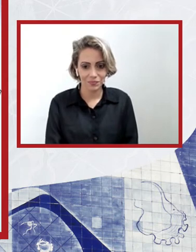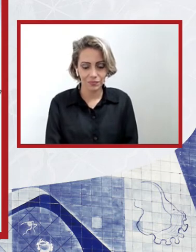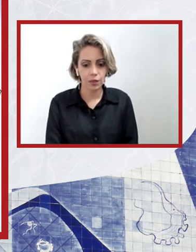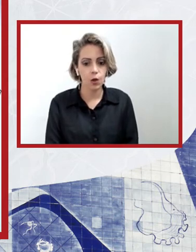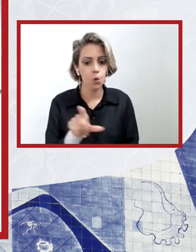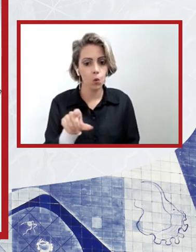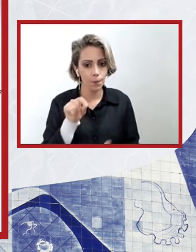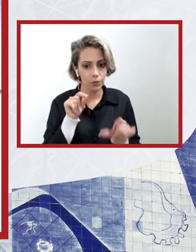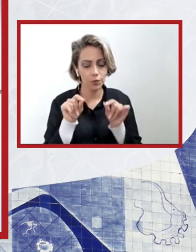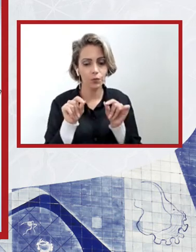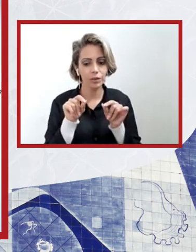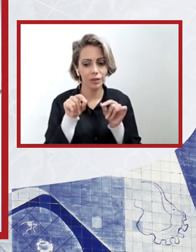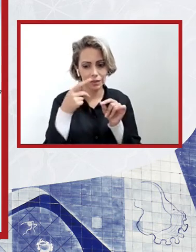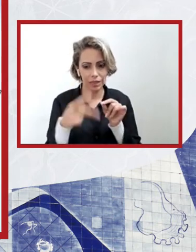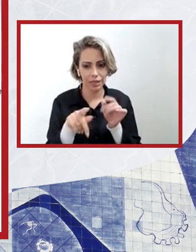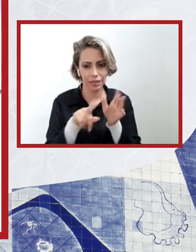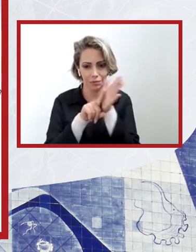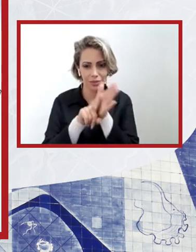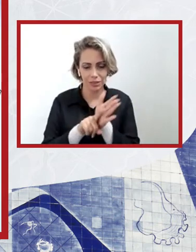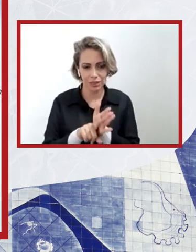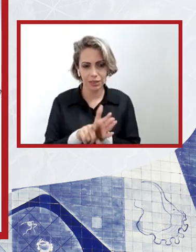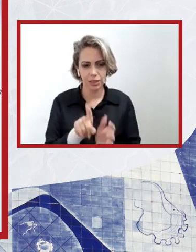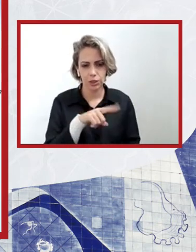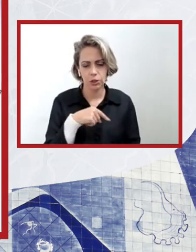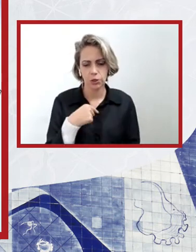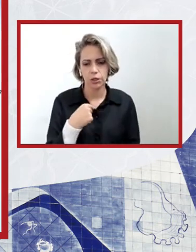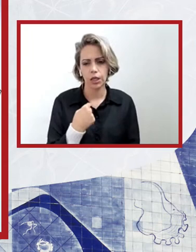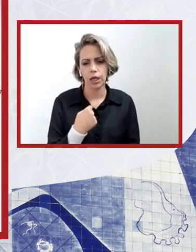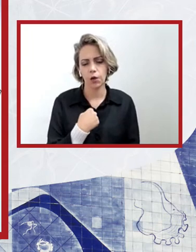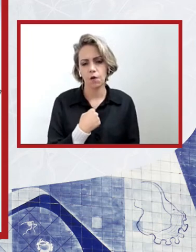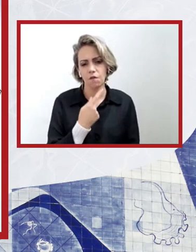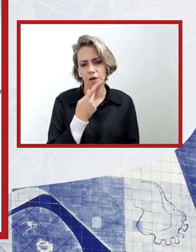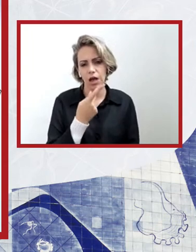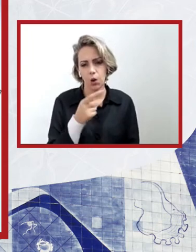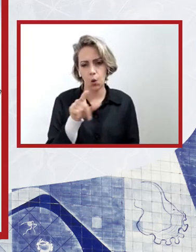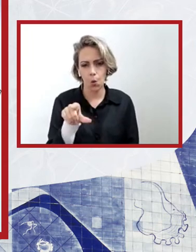Optamos nessa pesquisa, né, quando eu falo optamos, né,